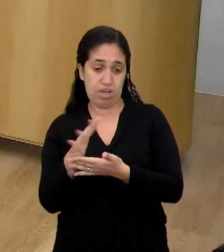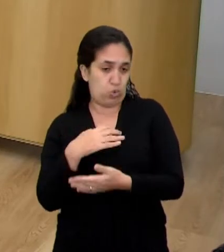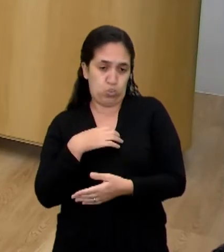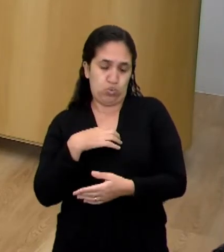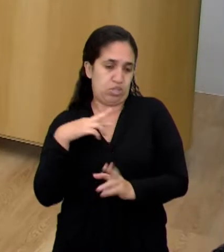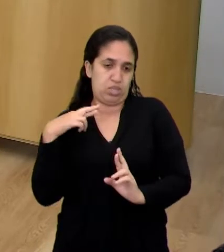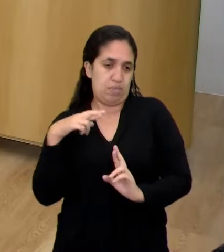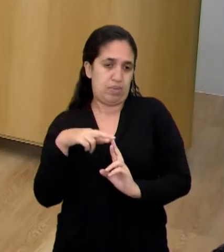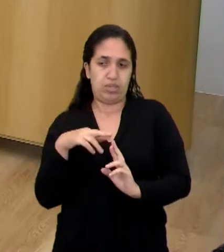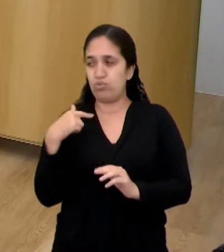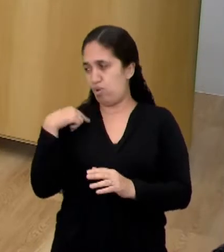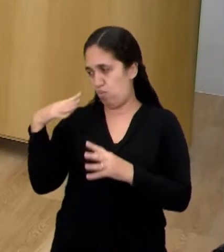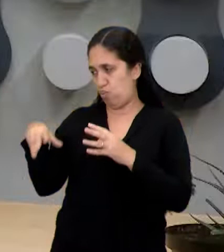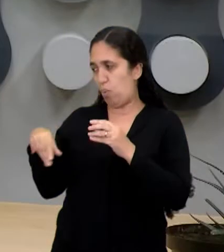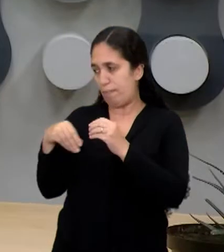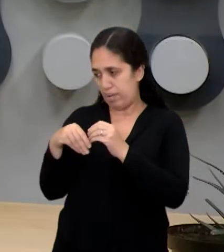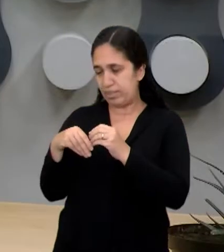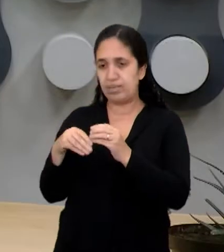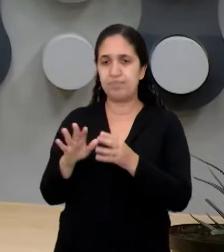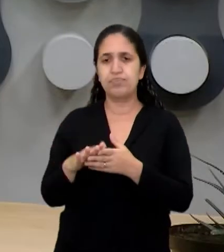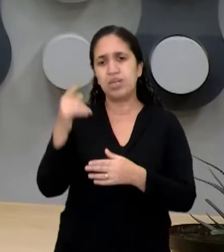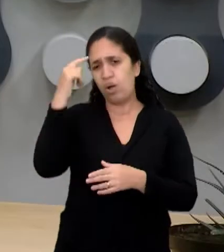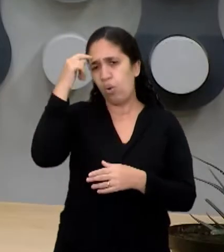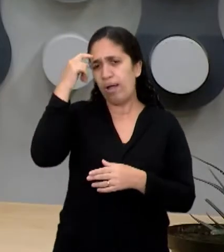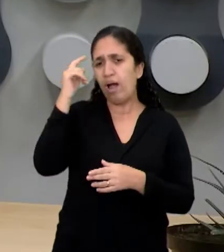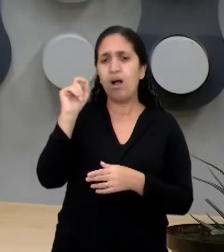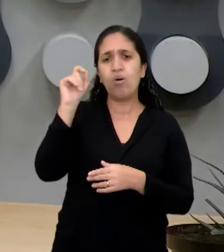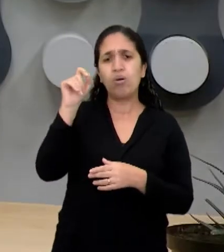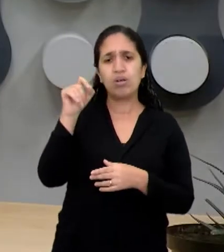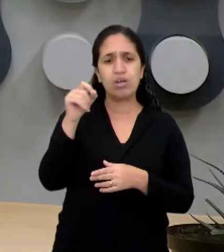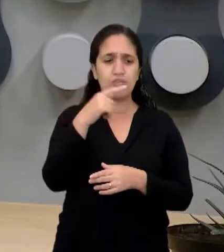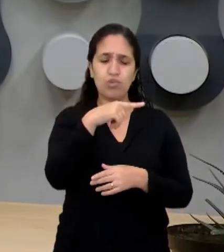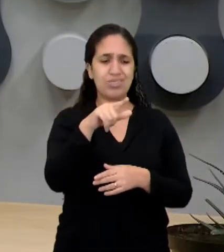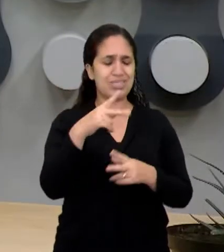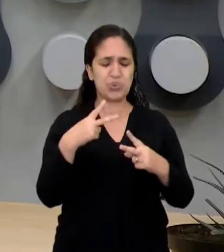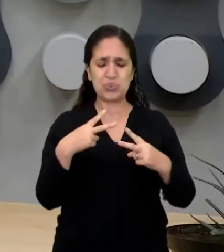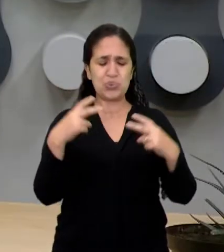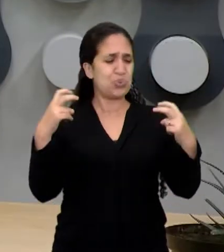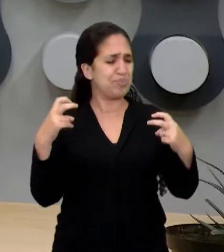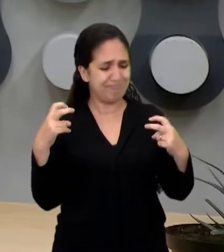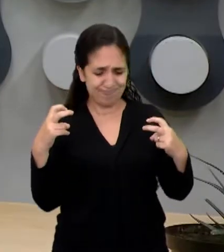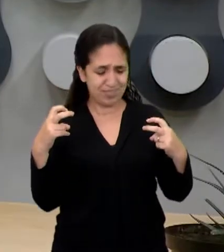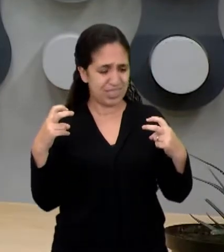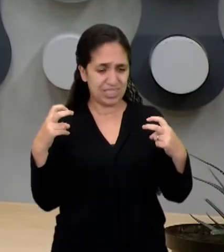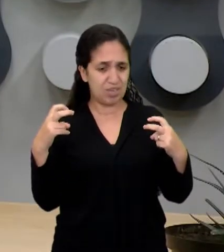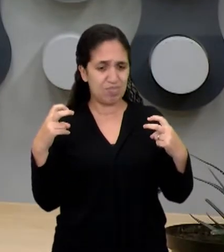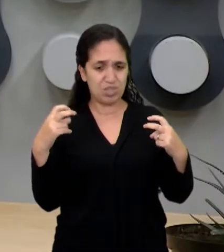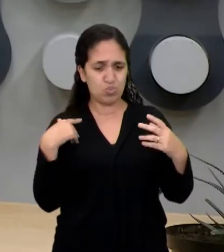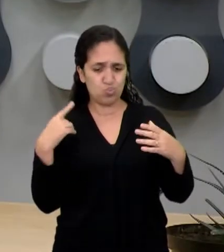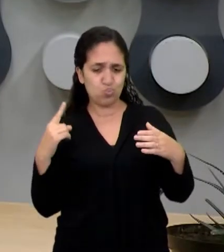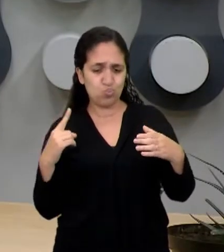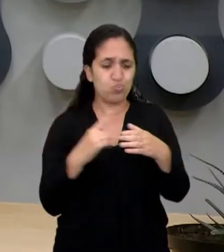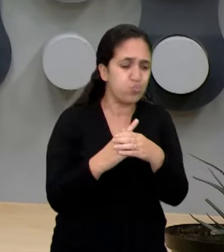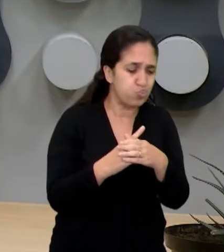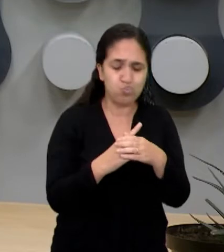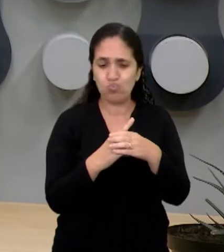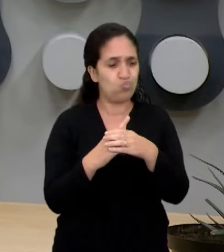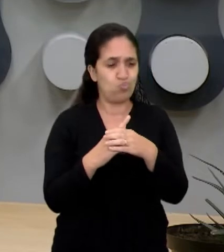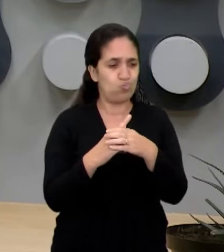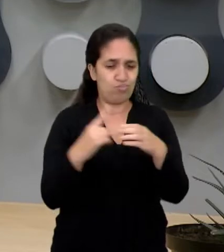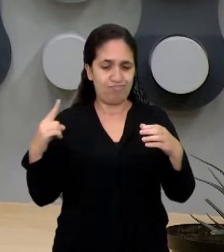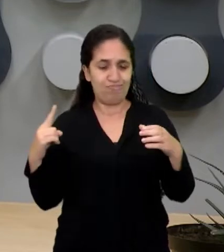só agregar aqui, eu tenho essa ideia de que você não se identifica, né? Então você não se sente